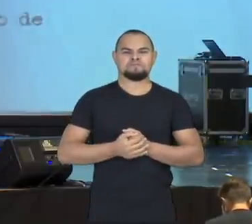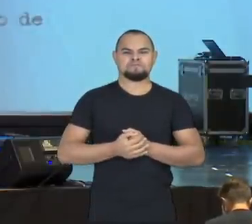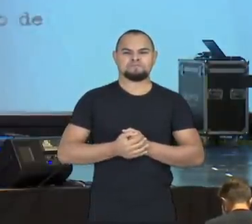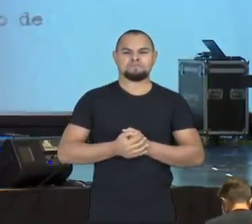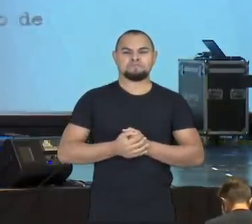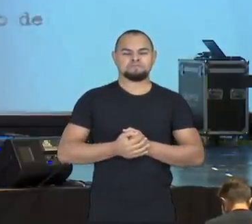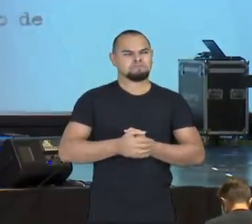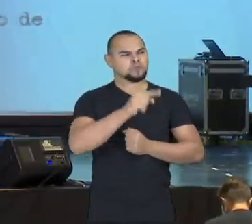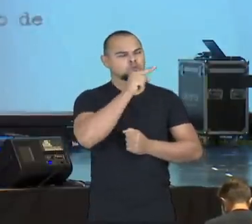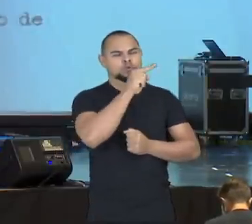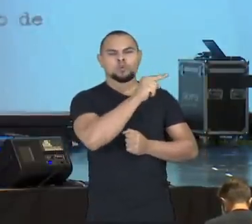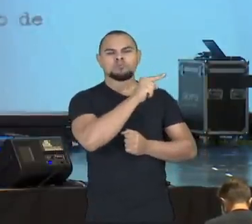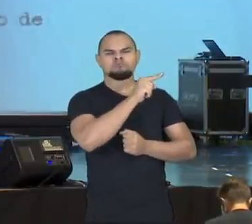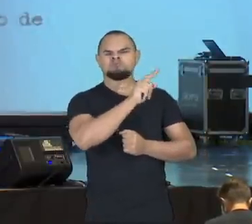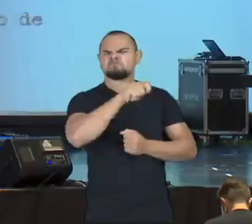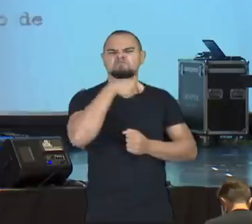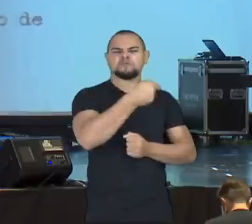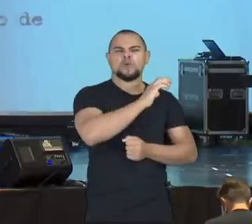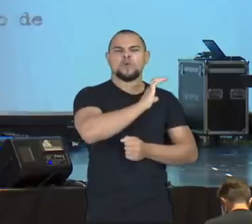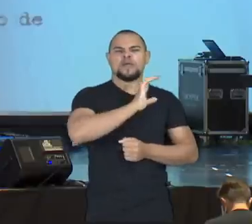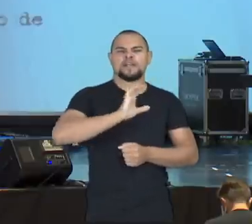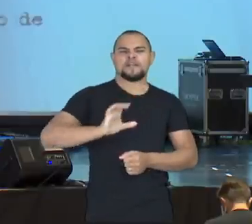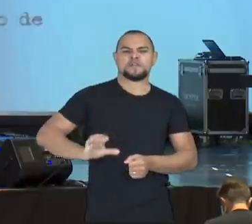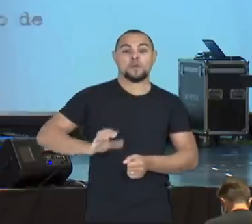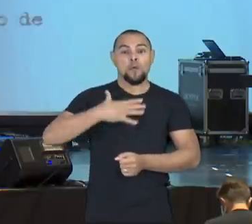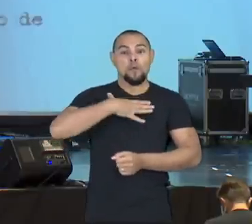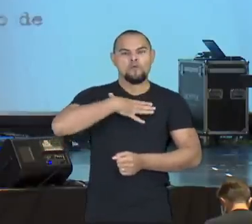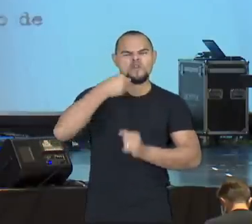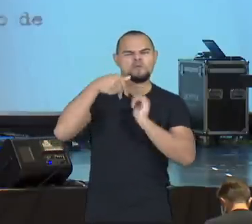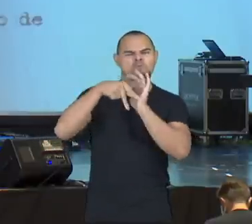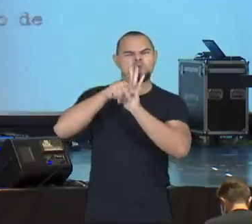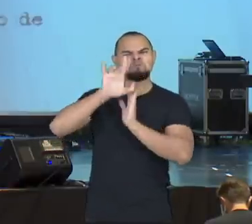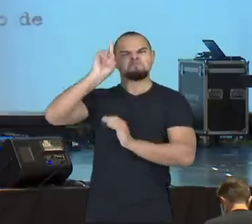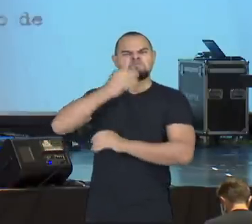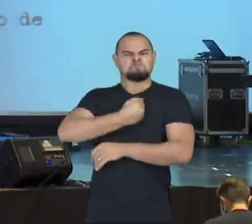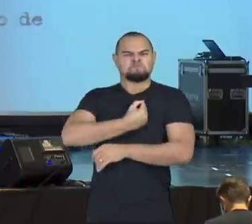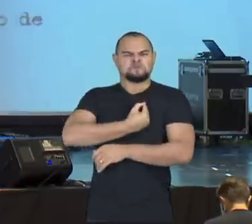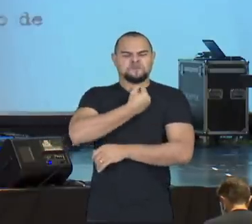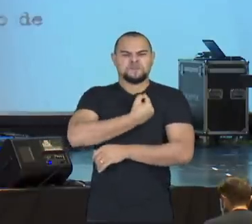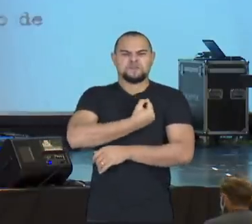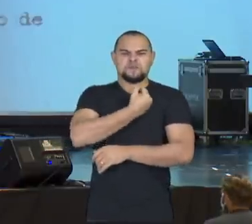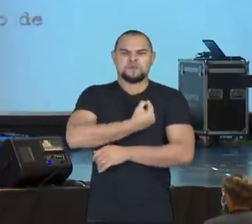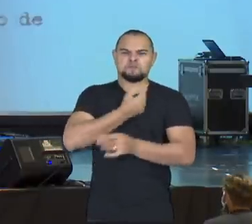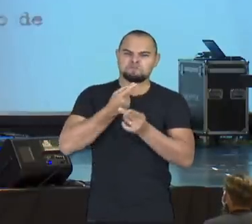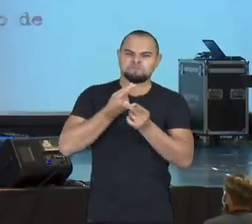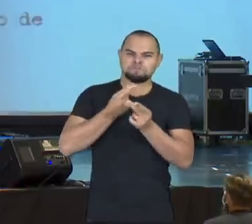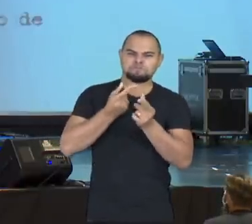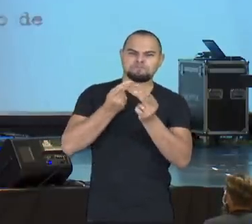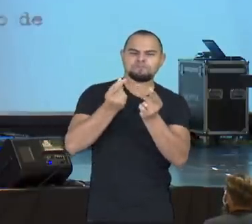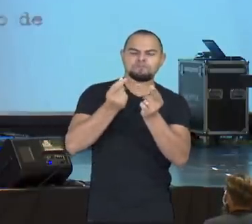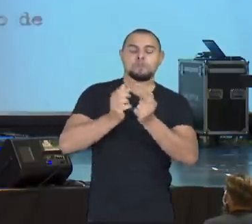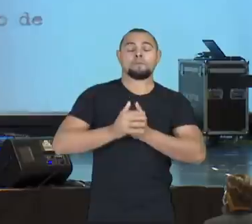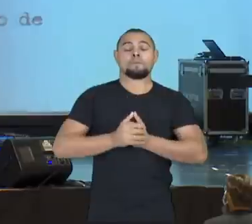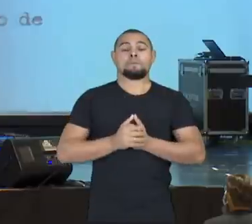Tu és o Cristo, o Filho do Deus vivo. Aqui ele diz algumas